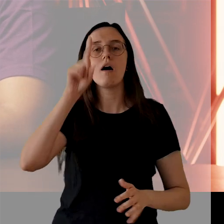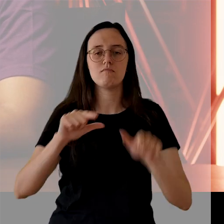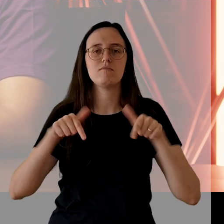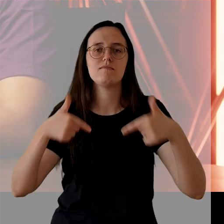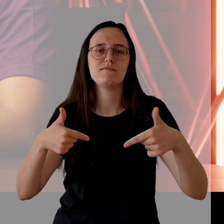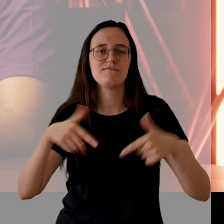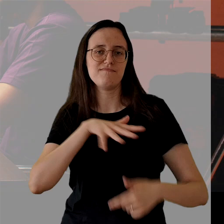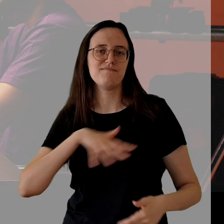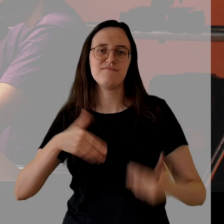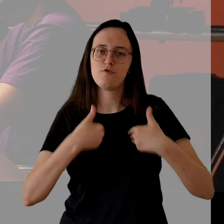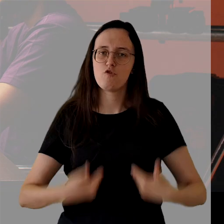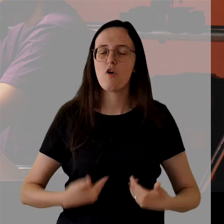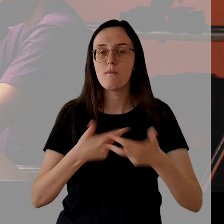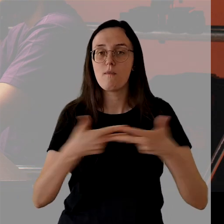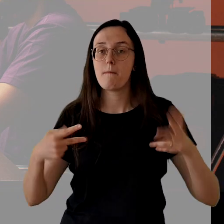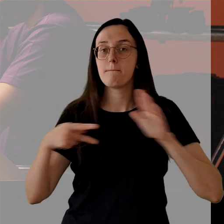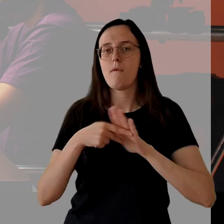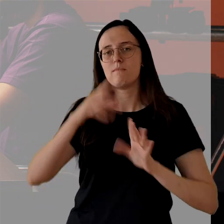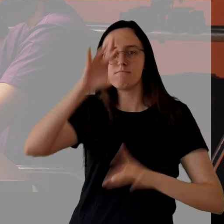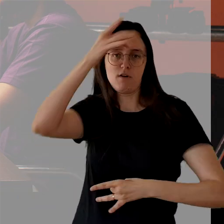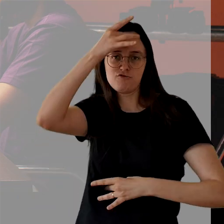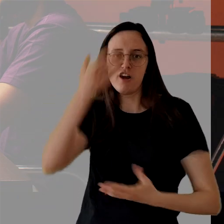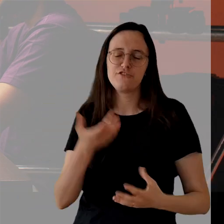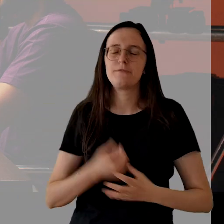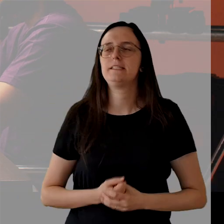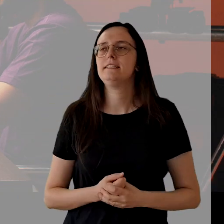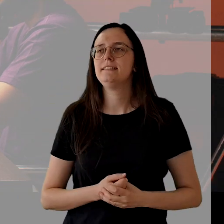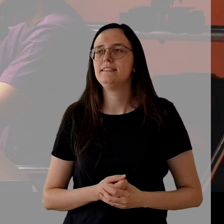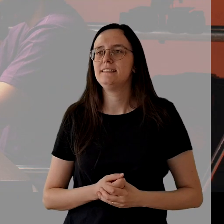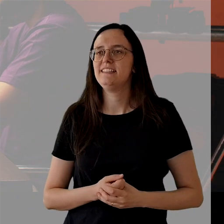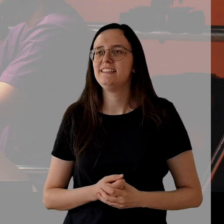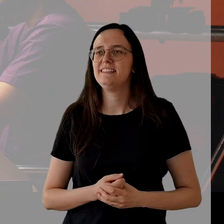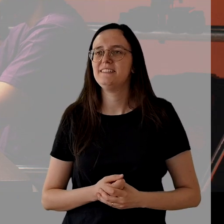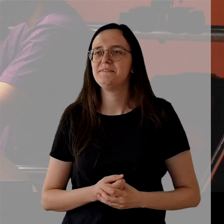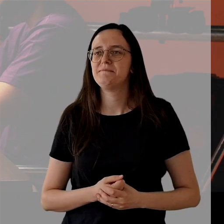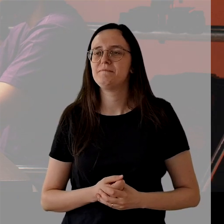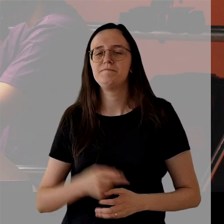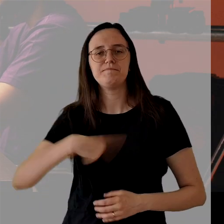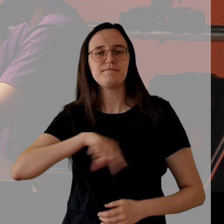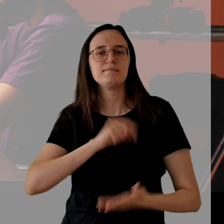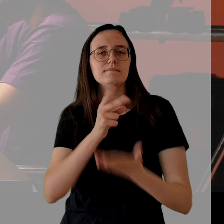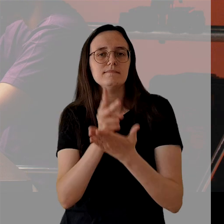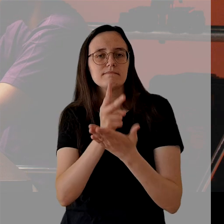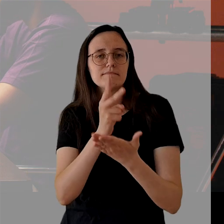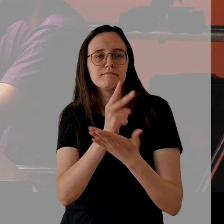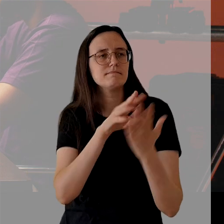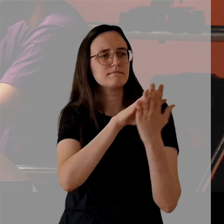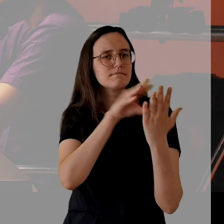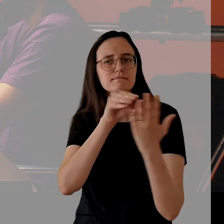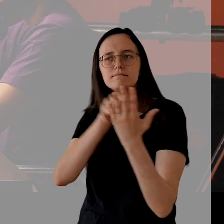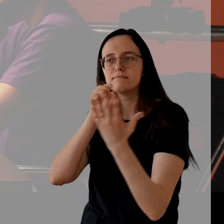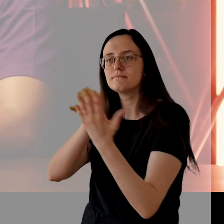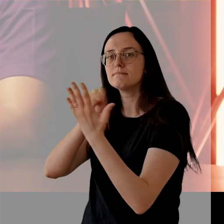né, de um personagem. Então, a gente vai estar sempre copiando as